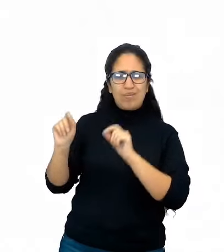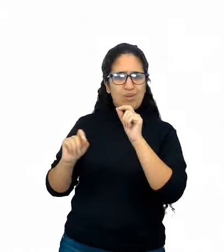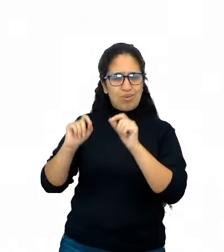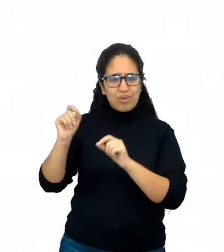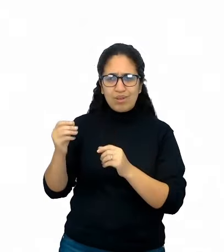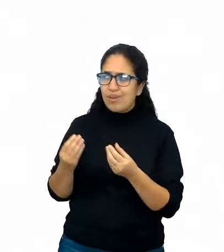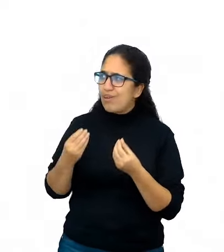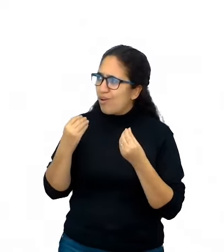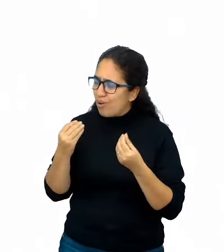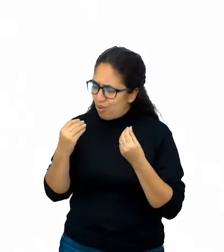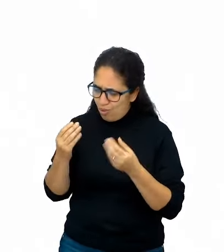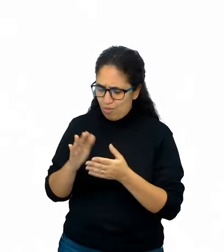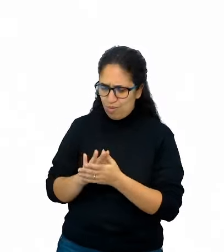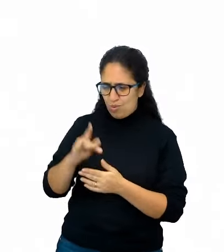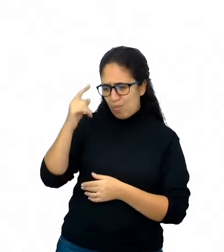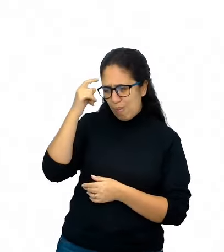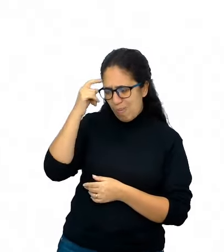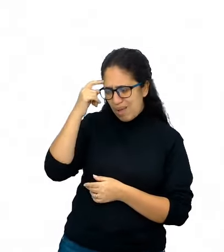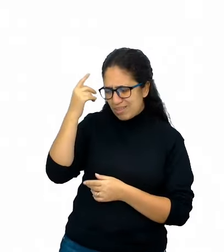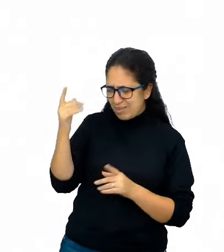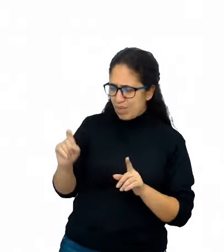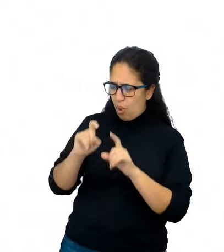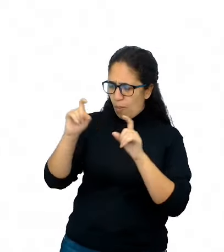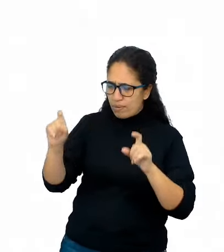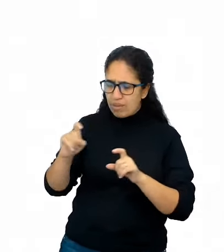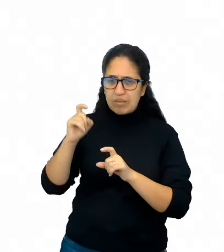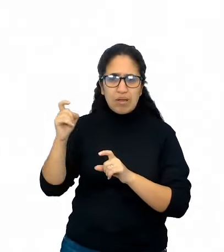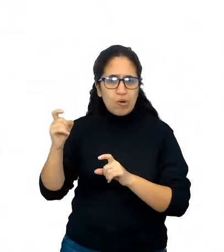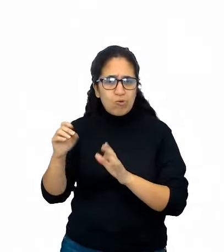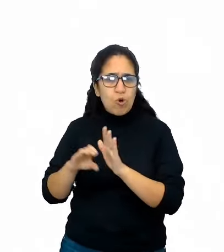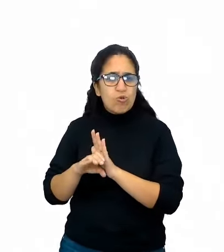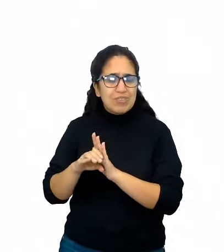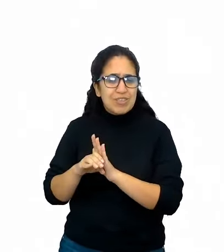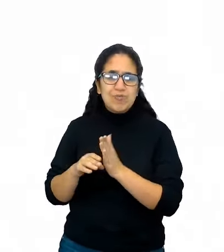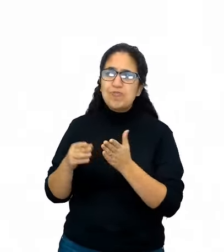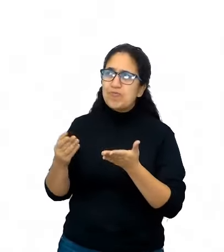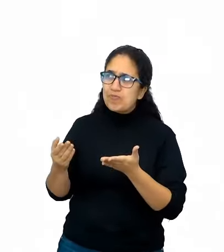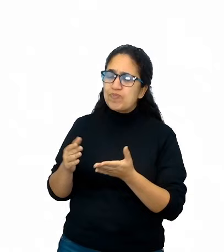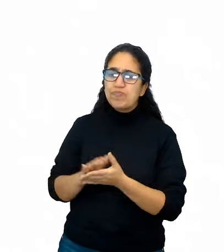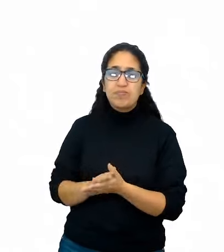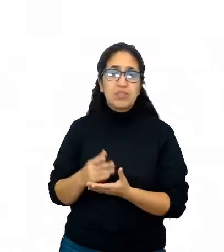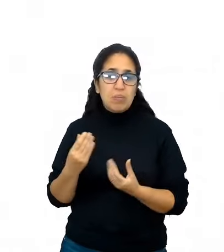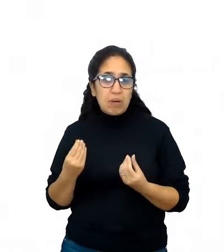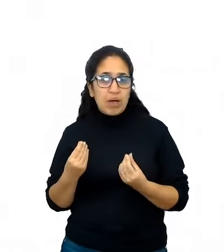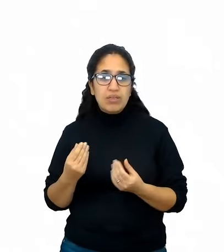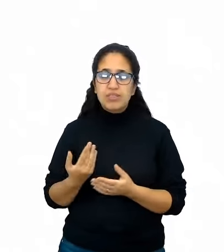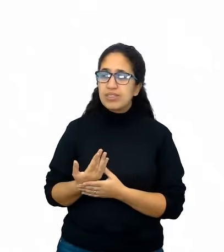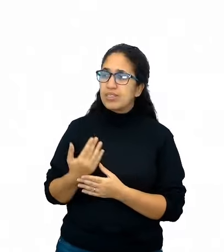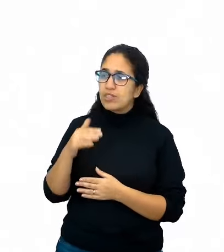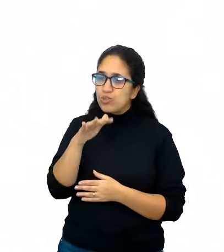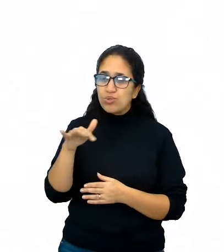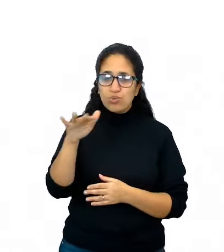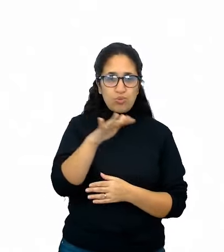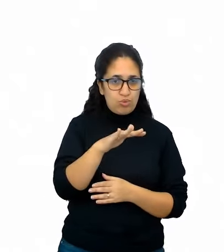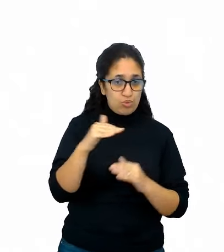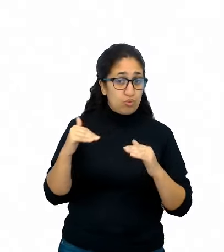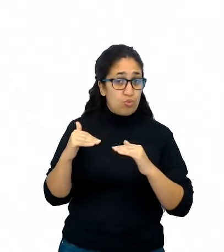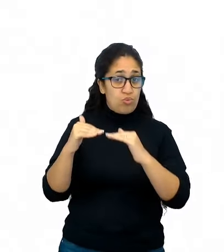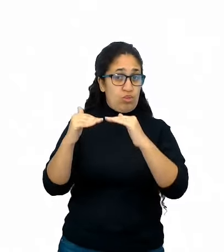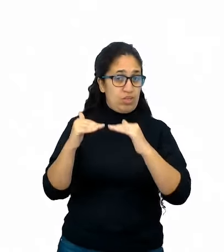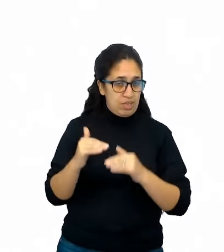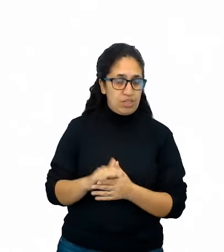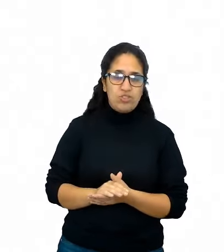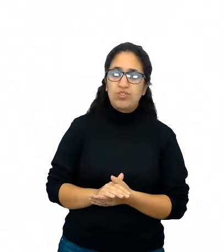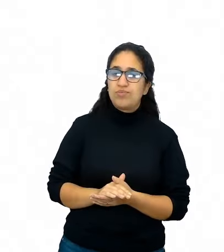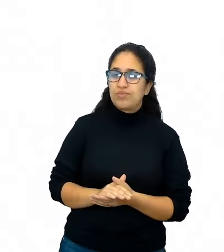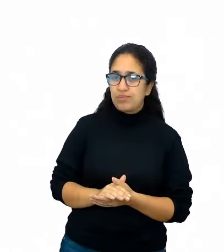uma definição para o pensamento computacional que seja aceita por toda a comunidade. Assim,